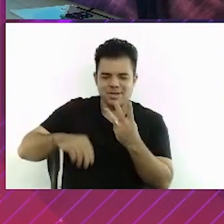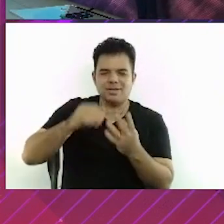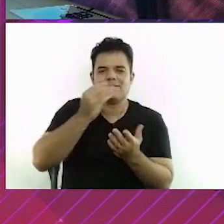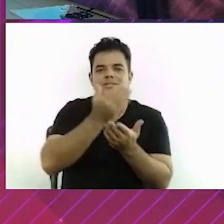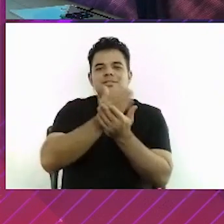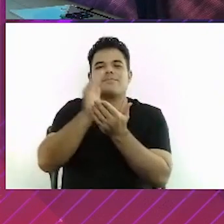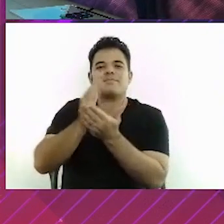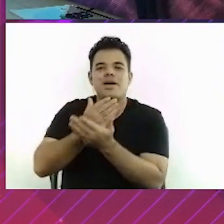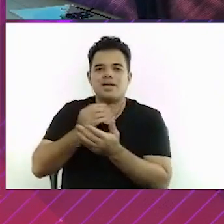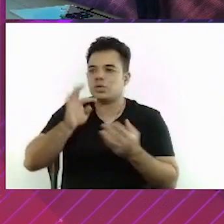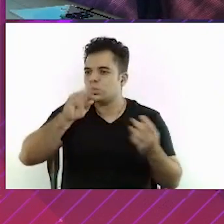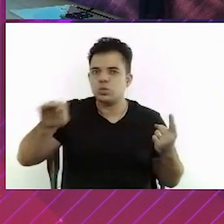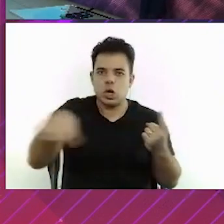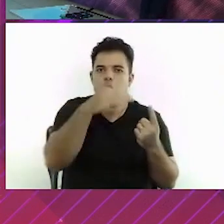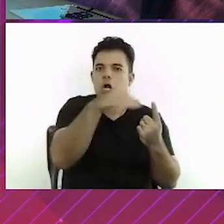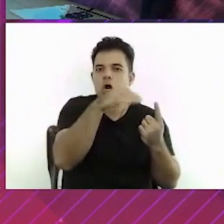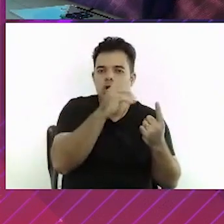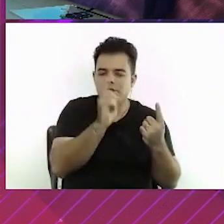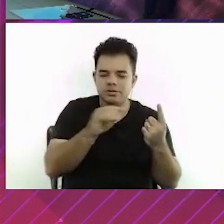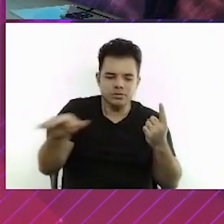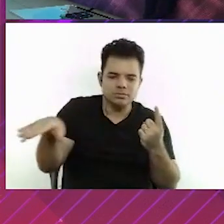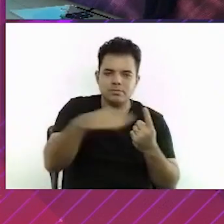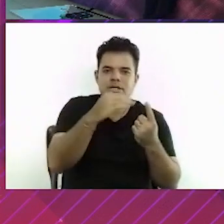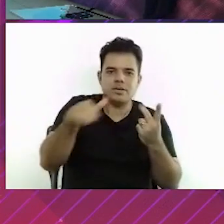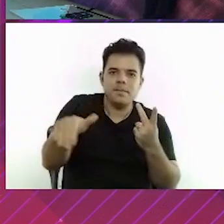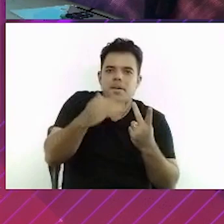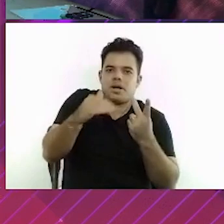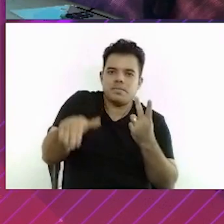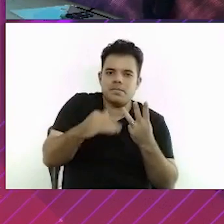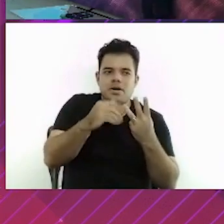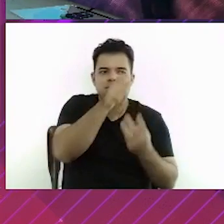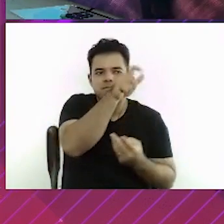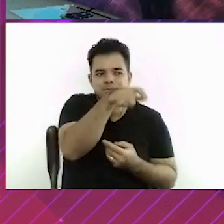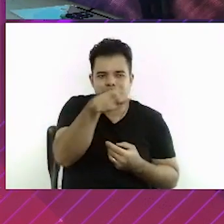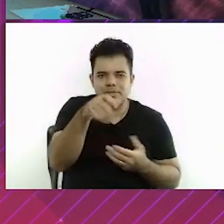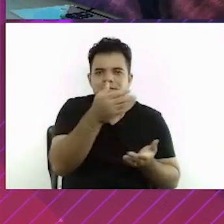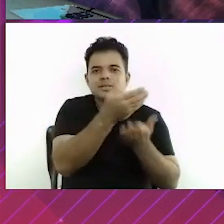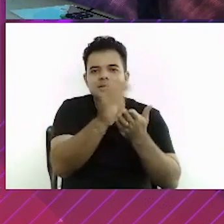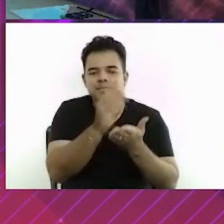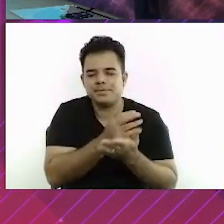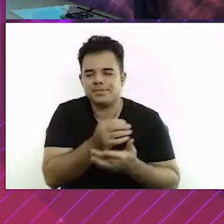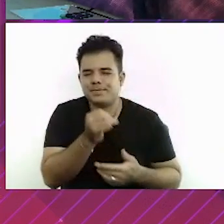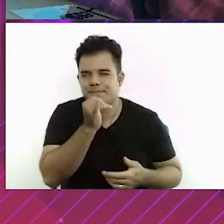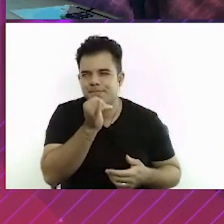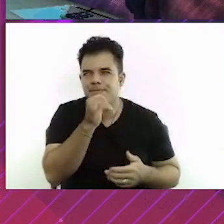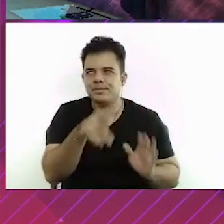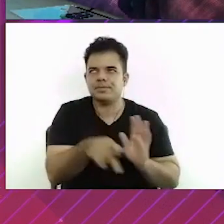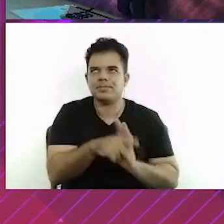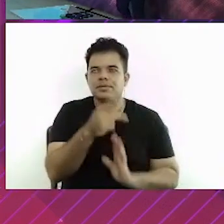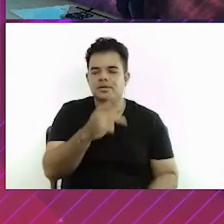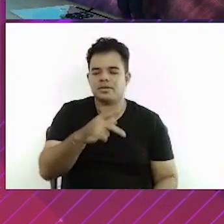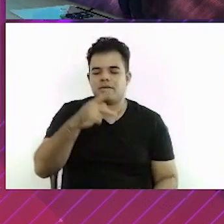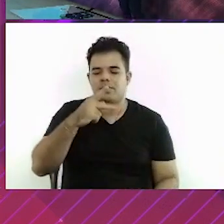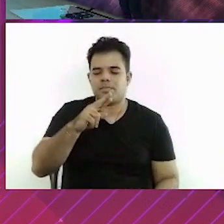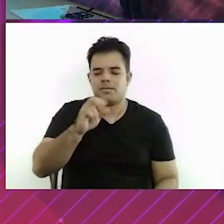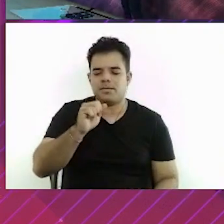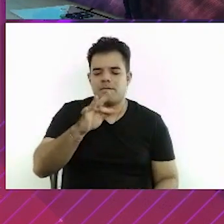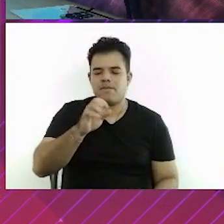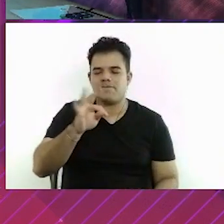sucessivamente. Nesse caso, pode acontecer o seguinte, digamos que o prefet dos teus consumidores é